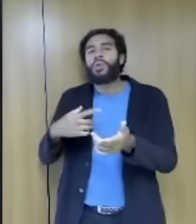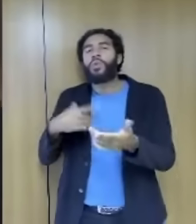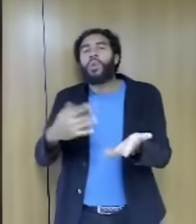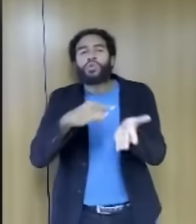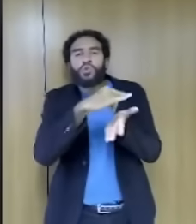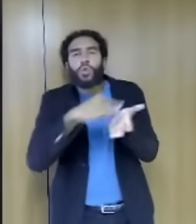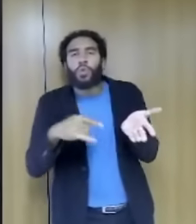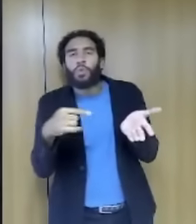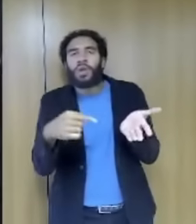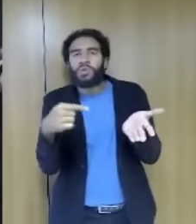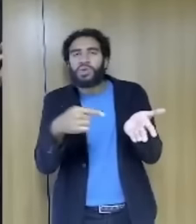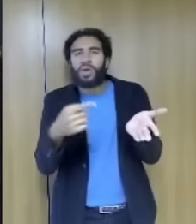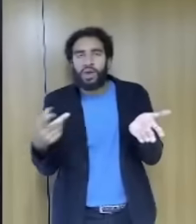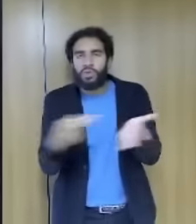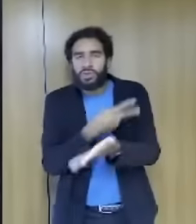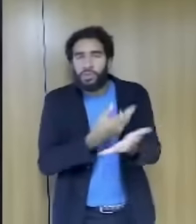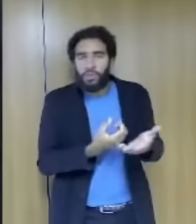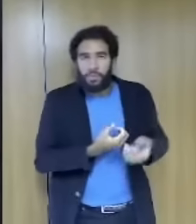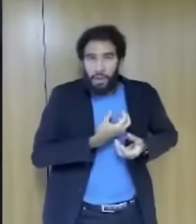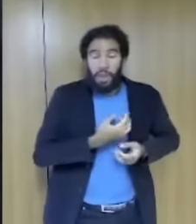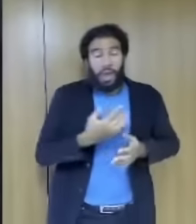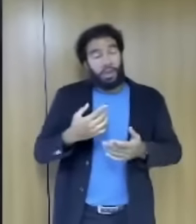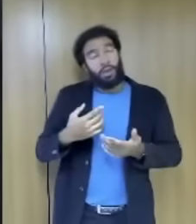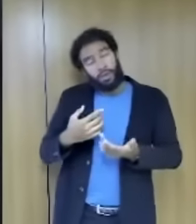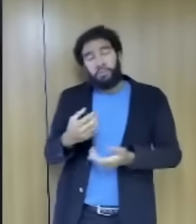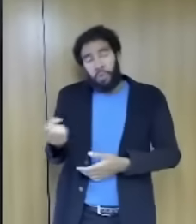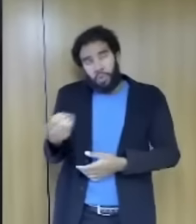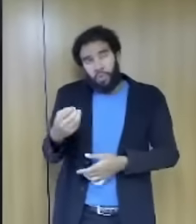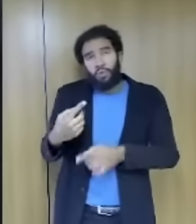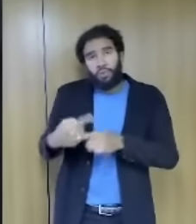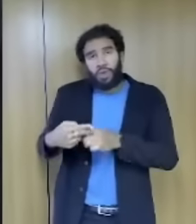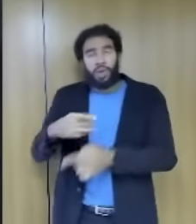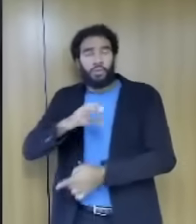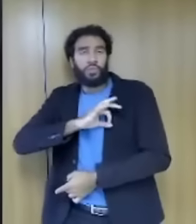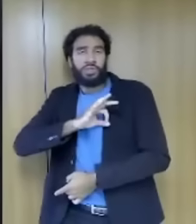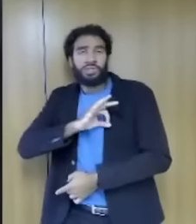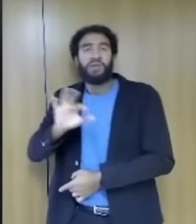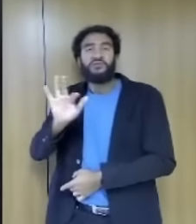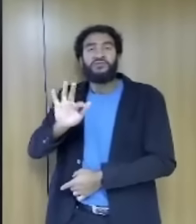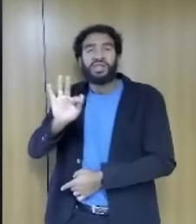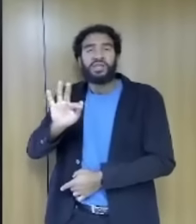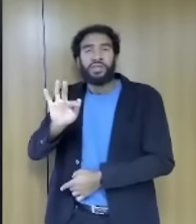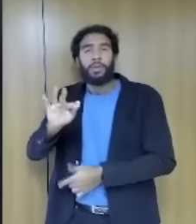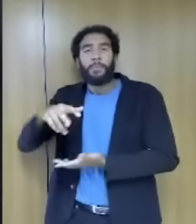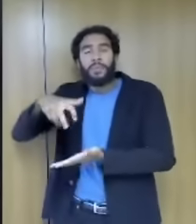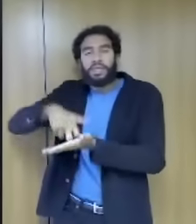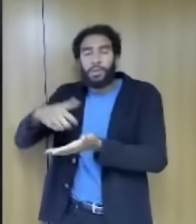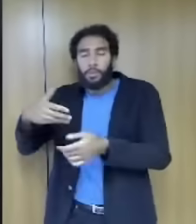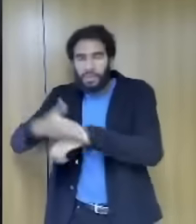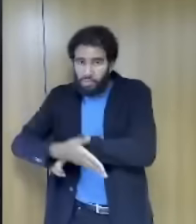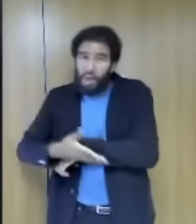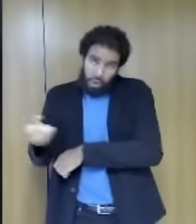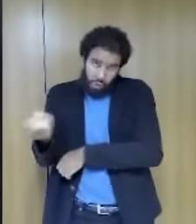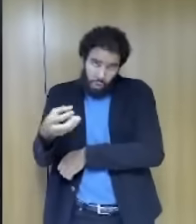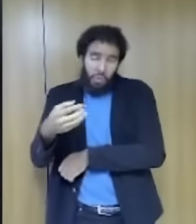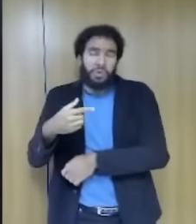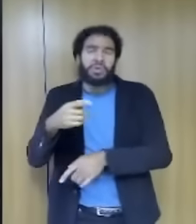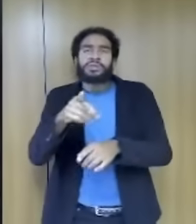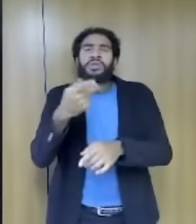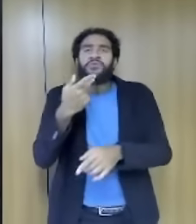É novidade para a gente, pelo menos para mim, a participação da Polícia Penal nessa atuação. O ministro, o senhor conta que, na linha do